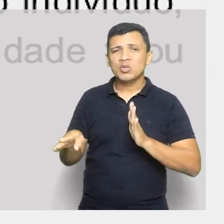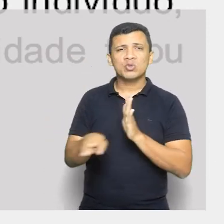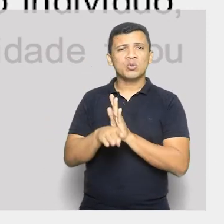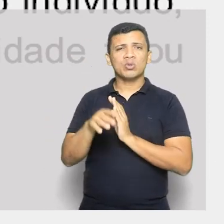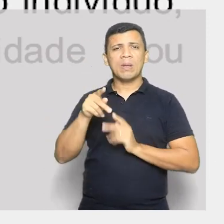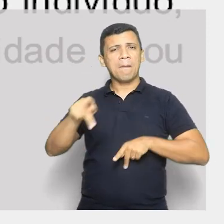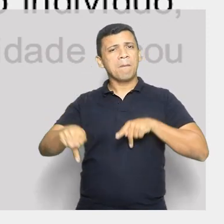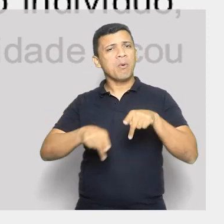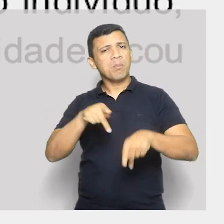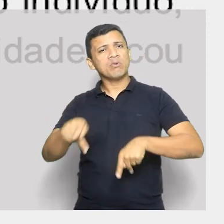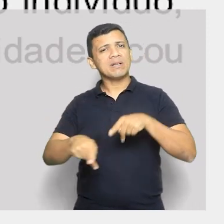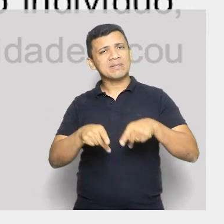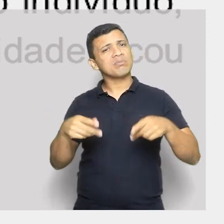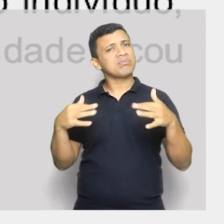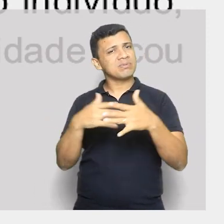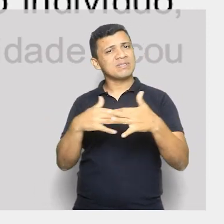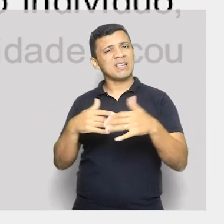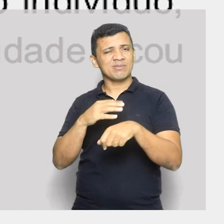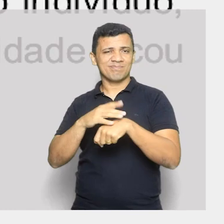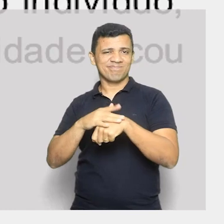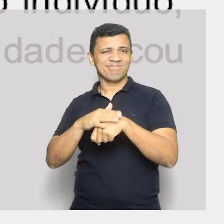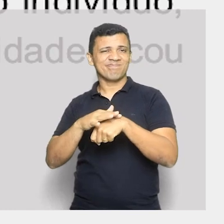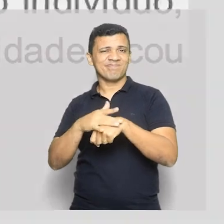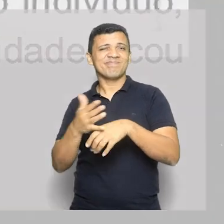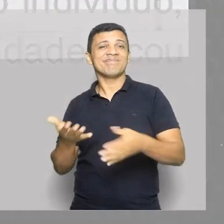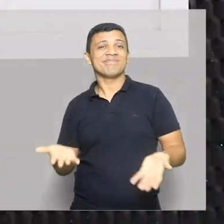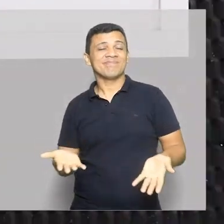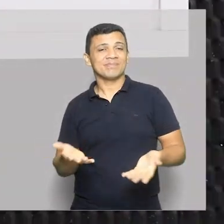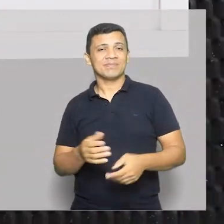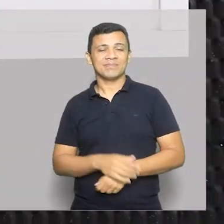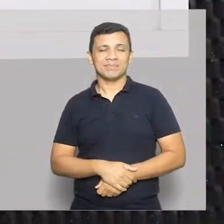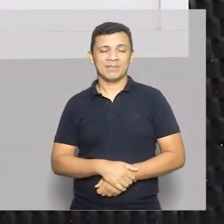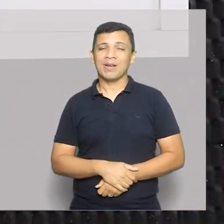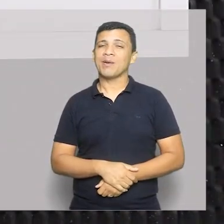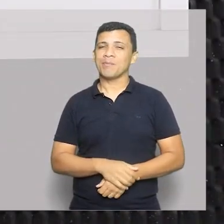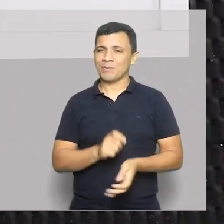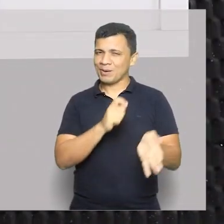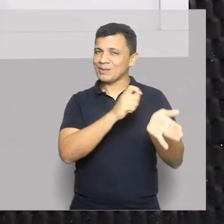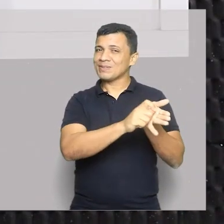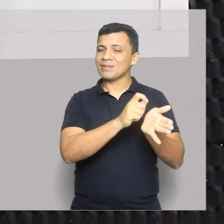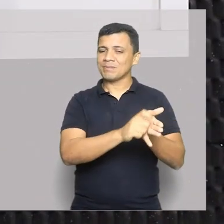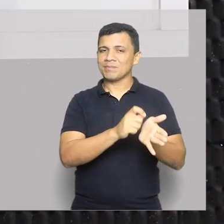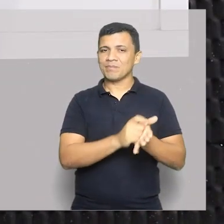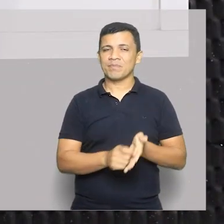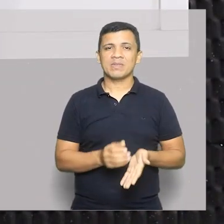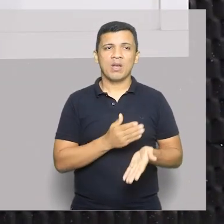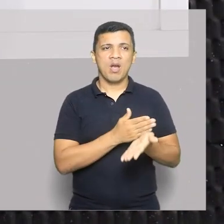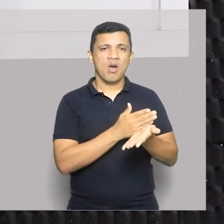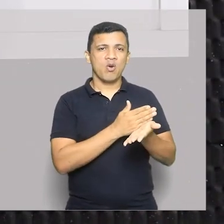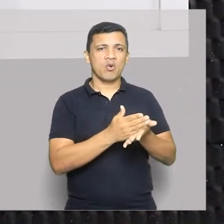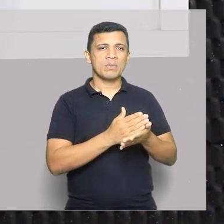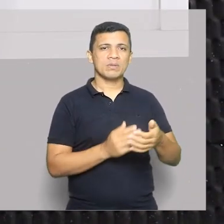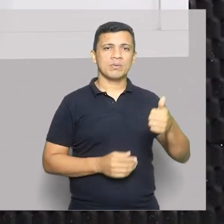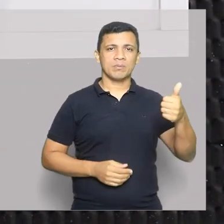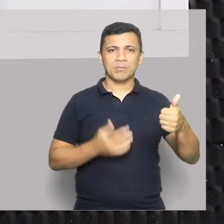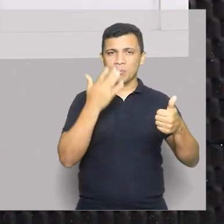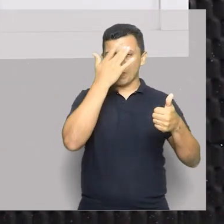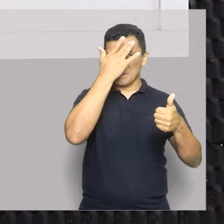vão levar para que todos sejam contaminados. Então, vamos escrever isso aí. Olha, começou com um indivíduo.